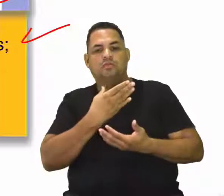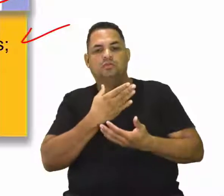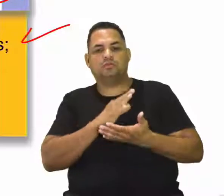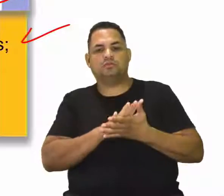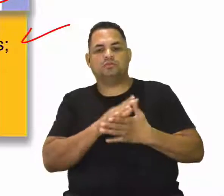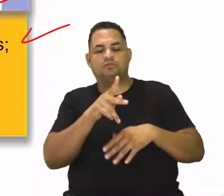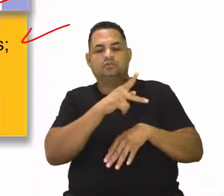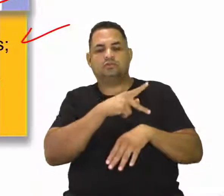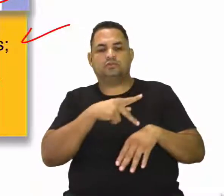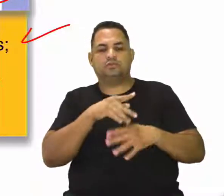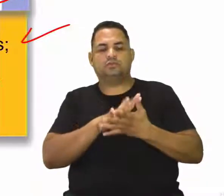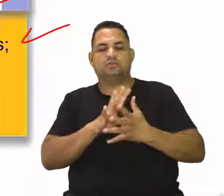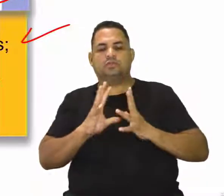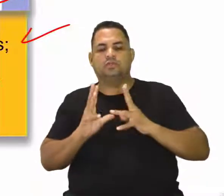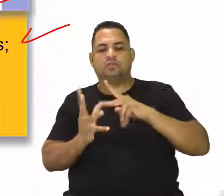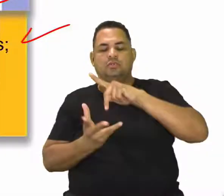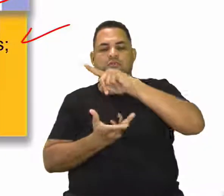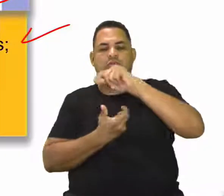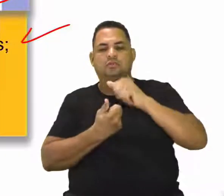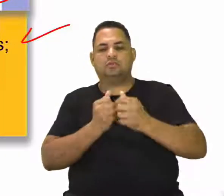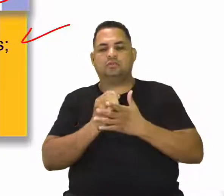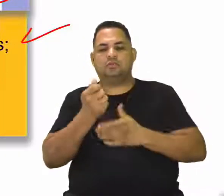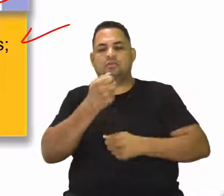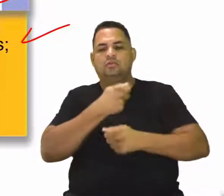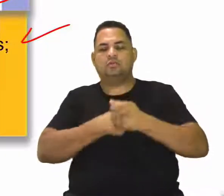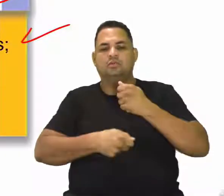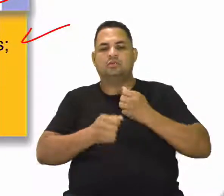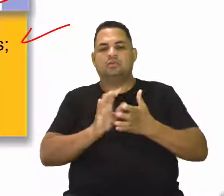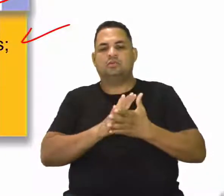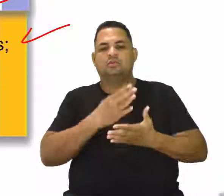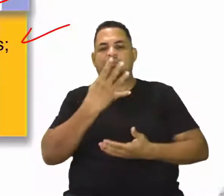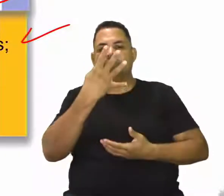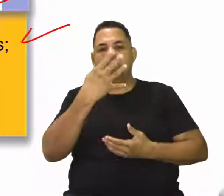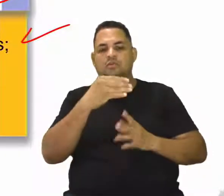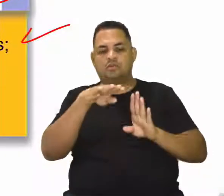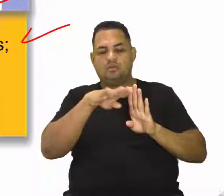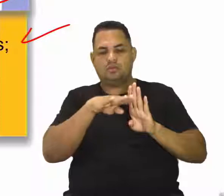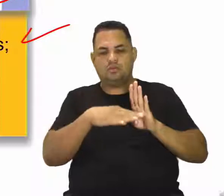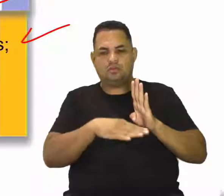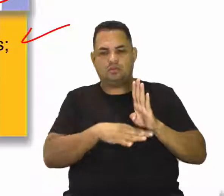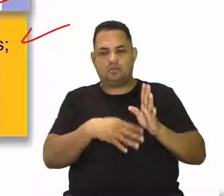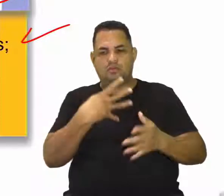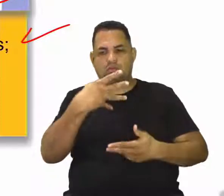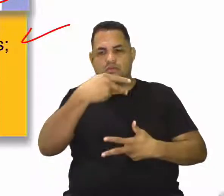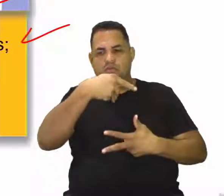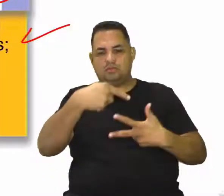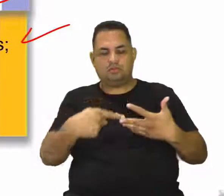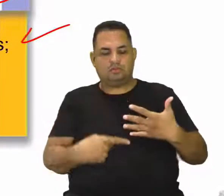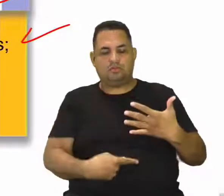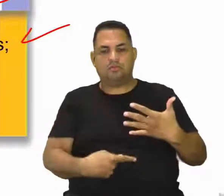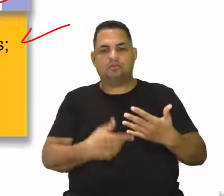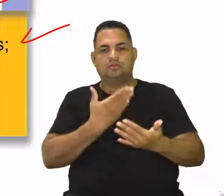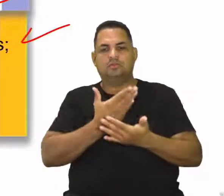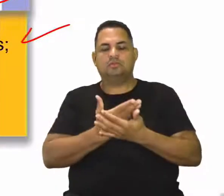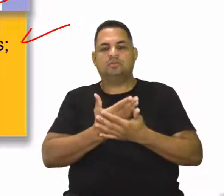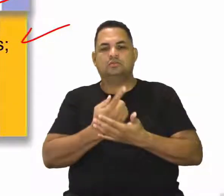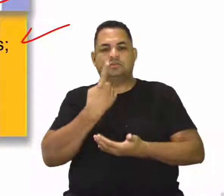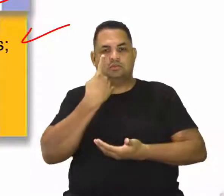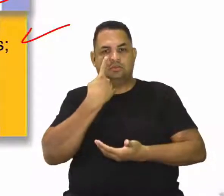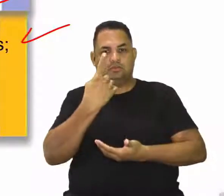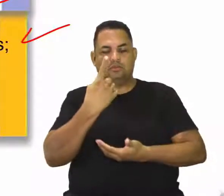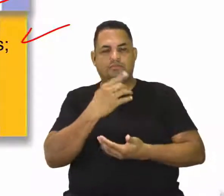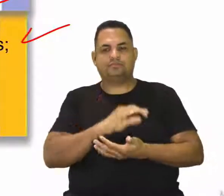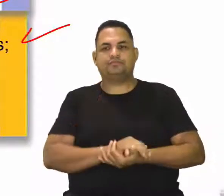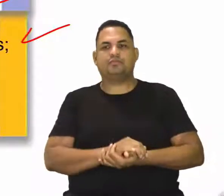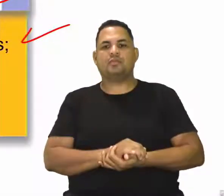da globalização. Então, nós temos 4 itens a ser abordado na aula de hoje. Preste bem